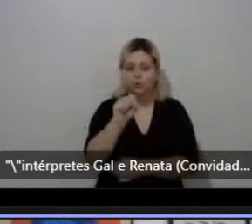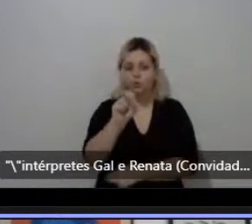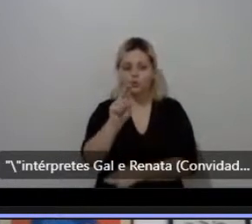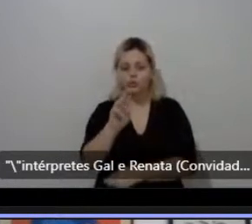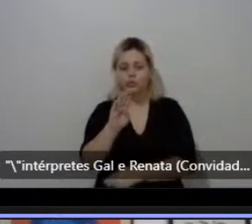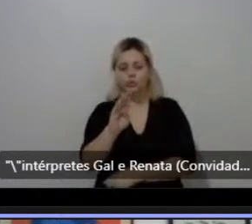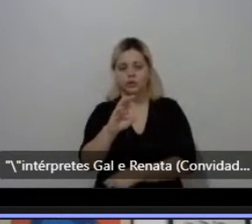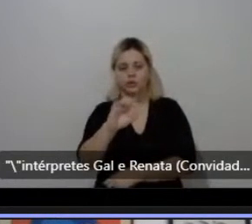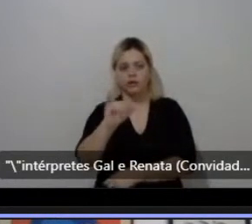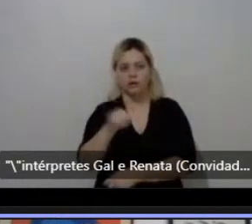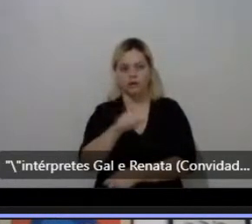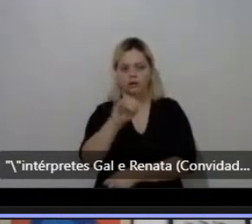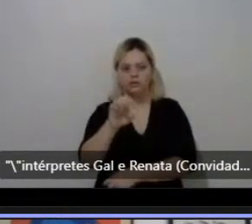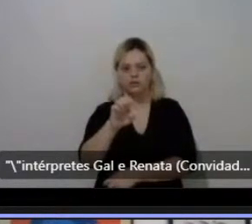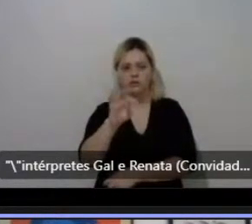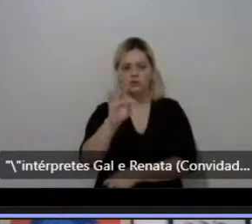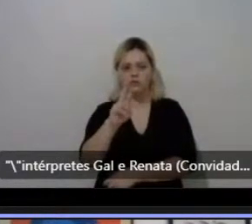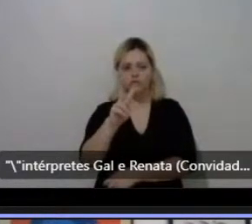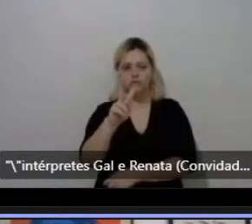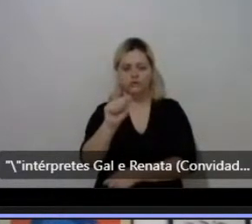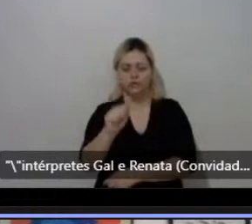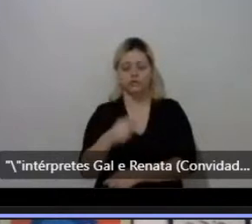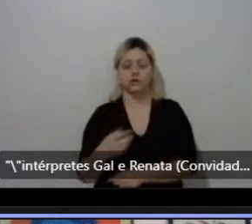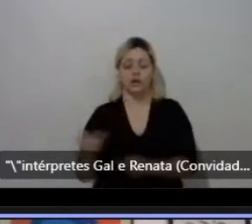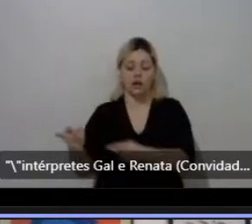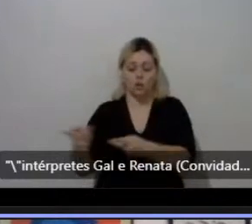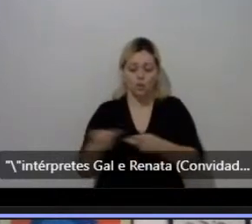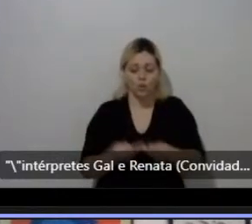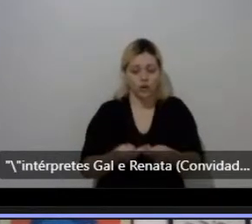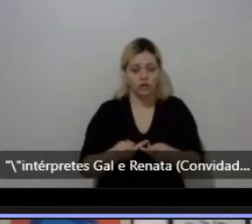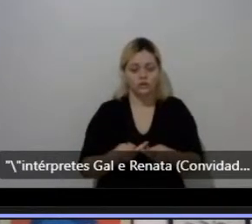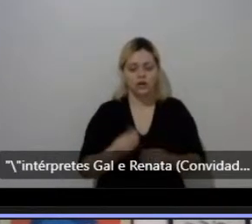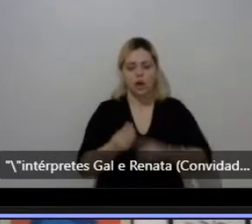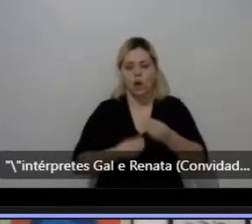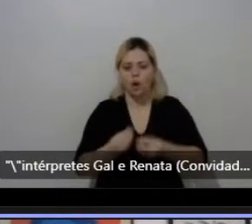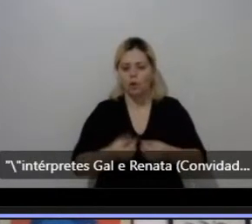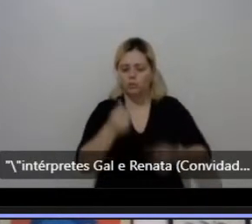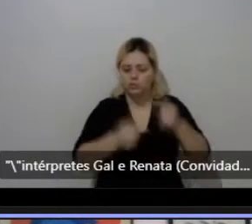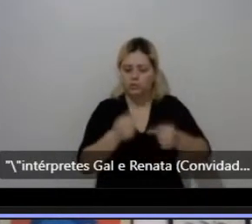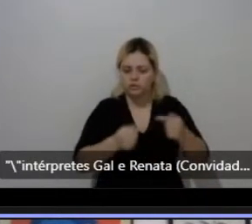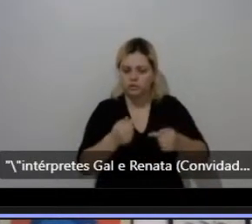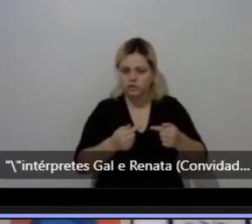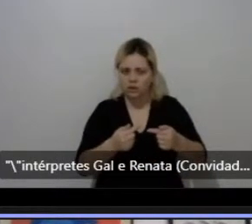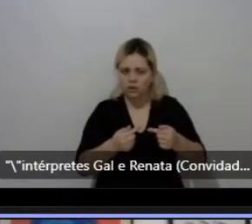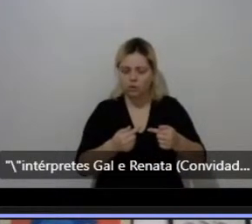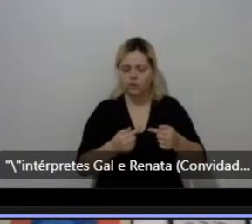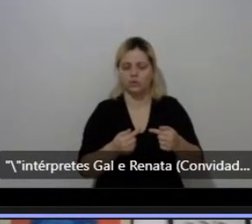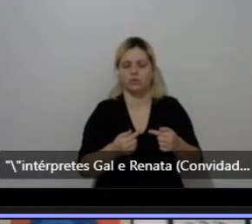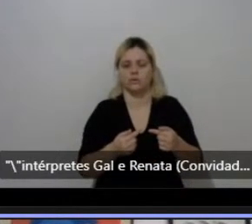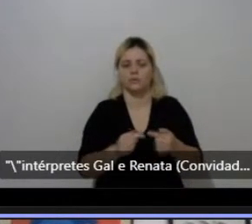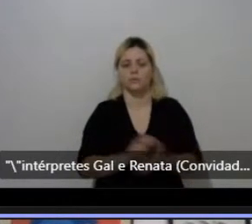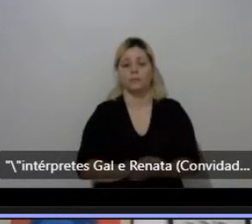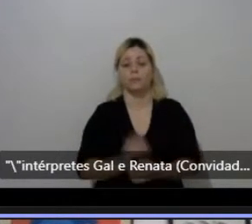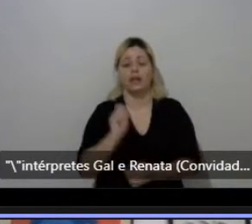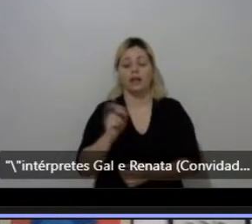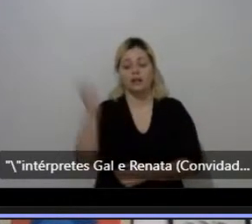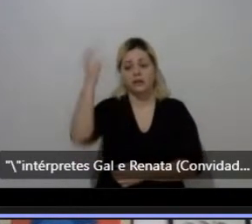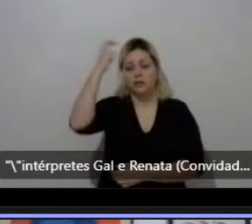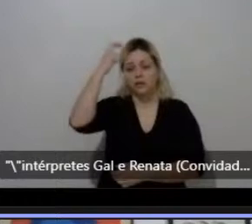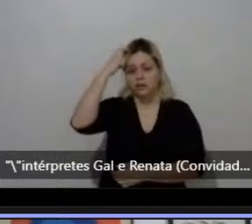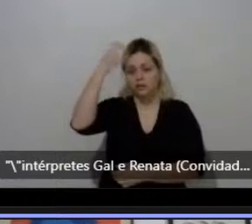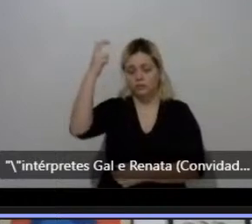Então, o que eu queria trazer como discussão, né, como desafio nosso é que a cultura,